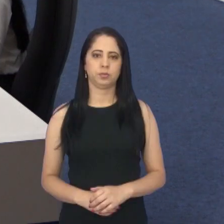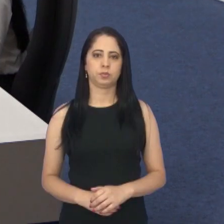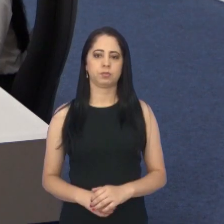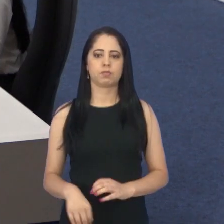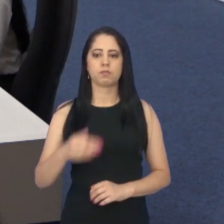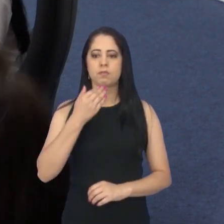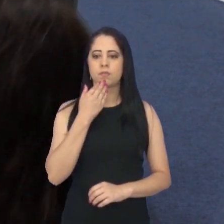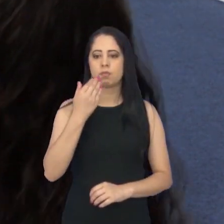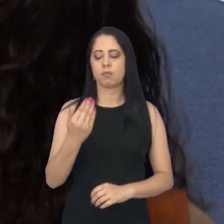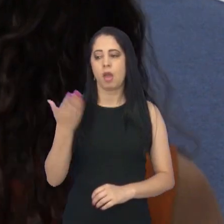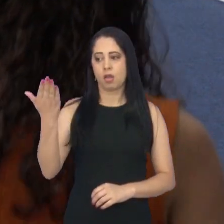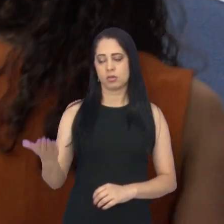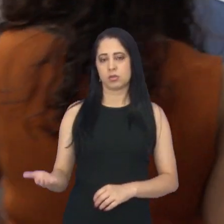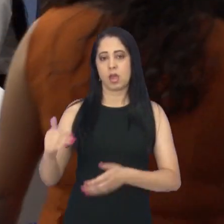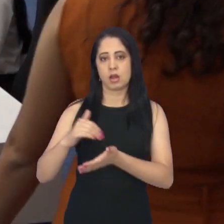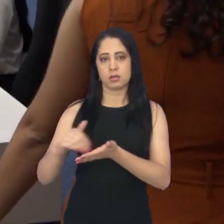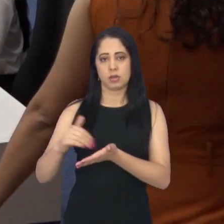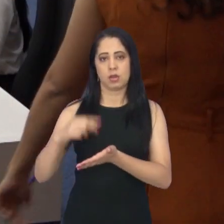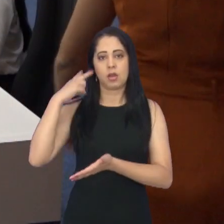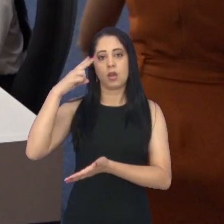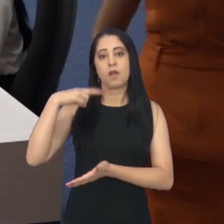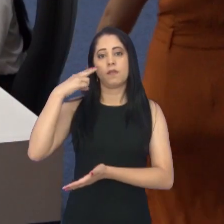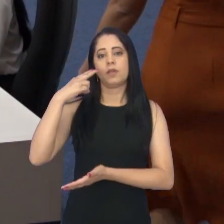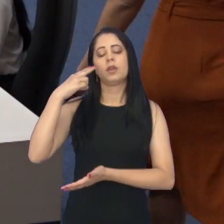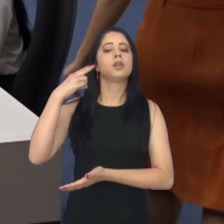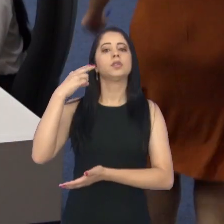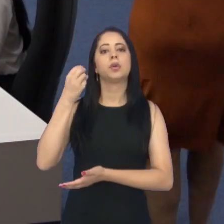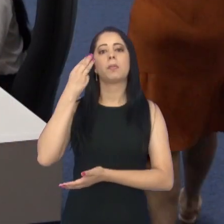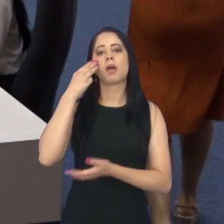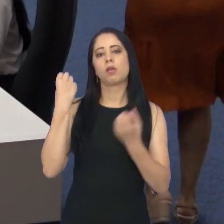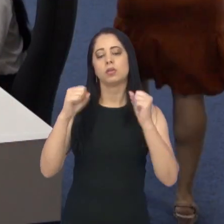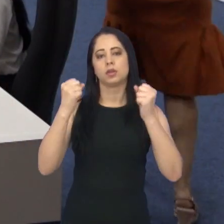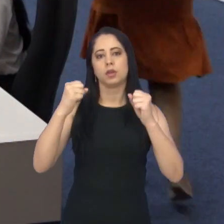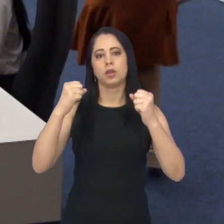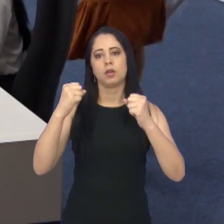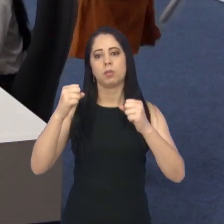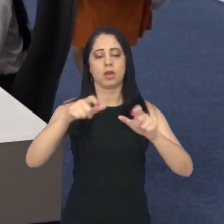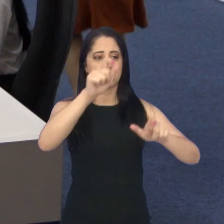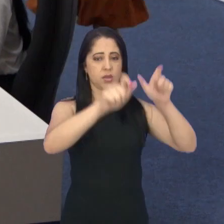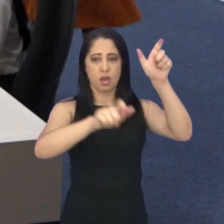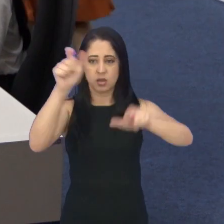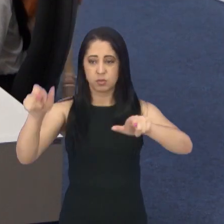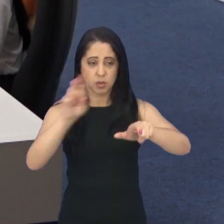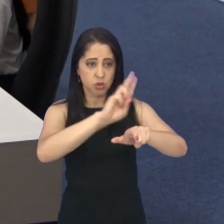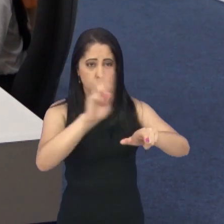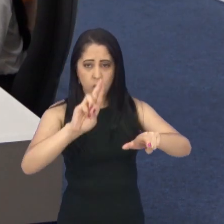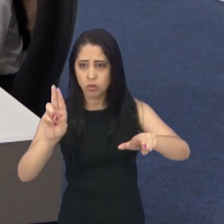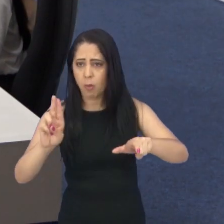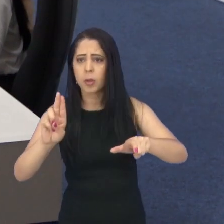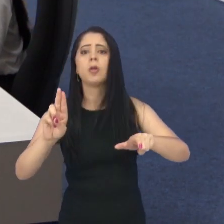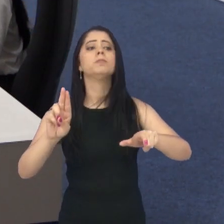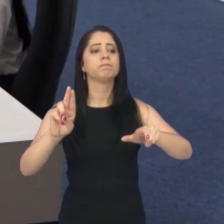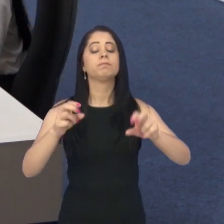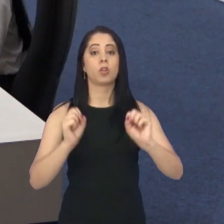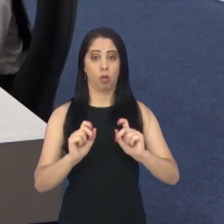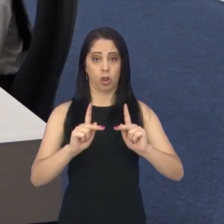Convoco o senhor secretário, vereador Marcão da Academia, para fazer verificação de presença.